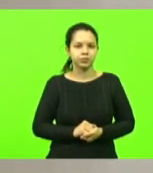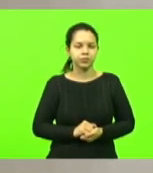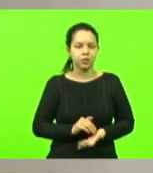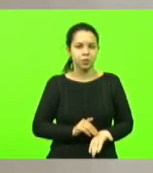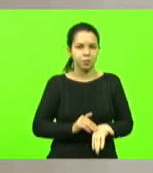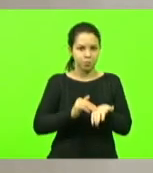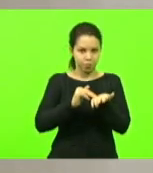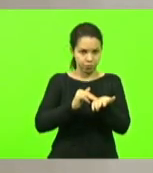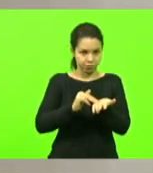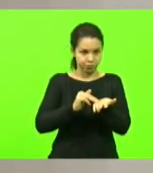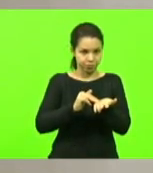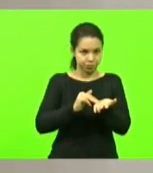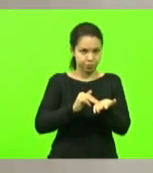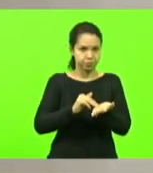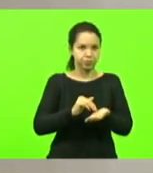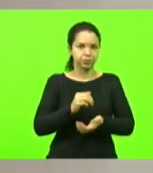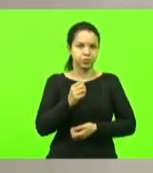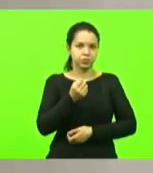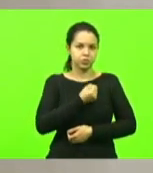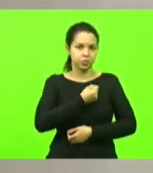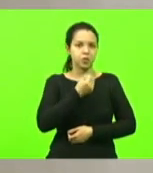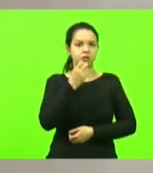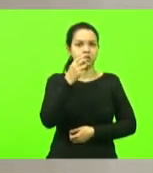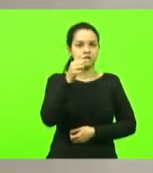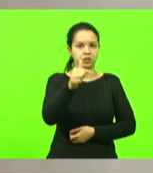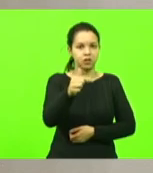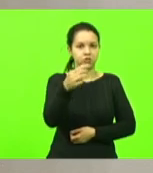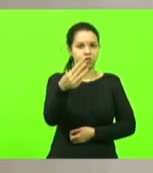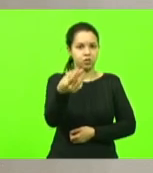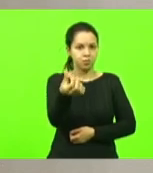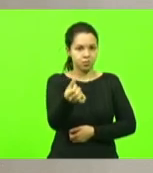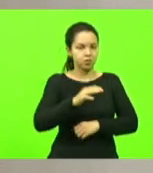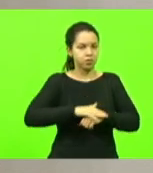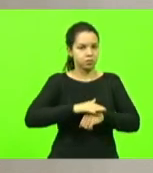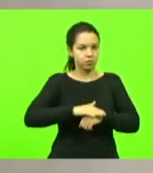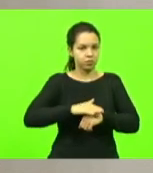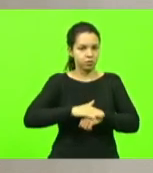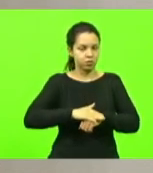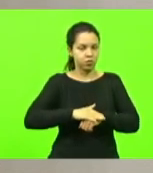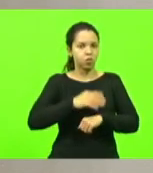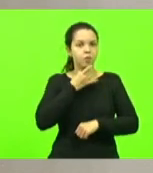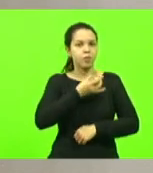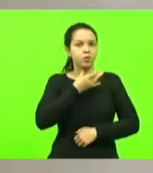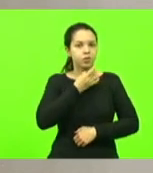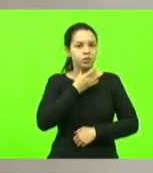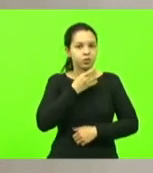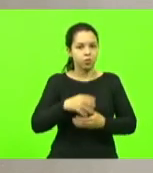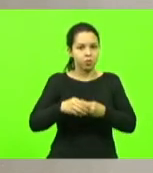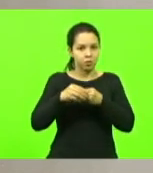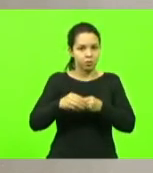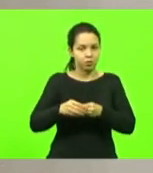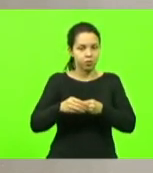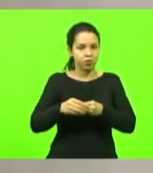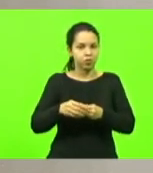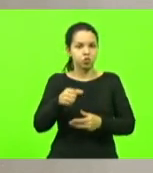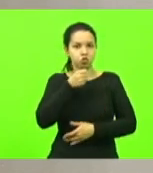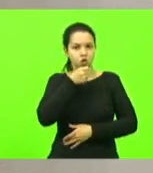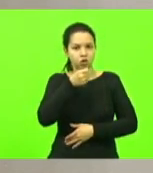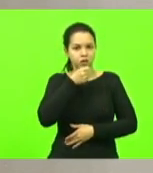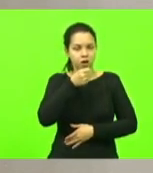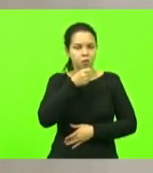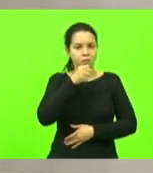Moções. Moção número 736, deputado Valdir Kubalkini, cumprimentando o jornal ND pelos seus 15